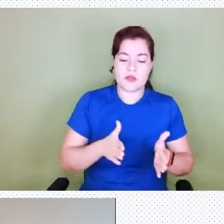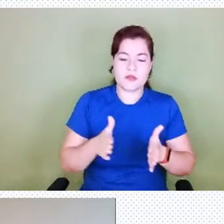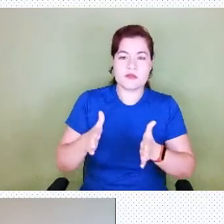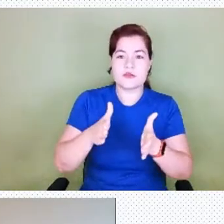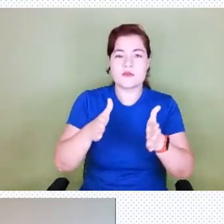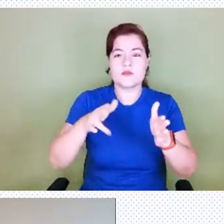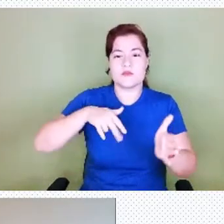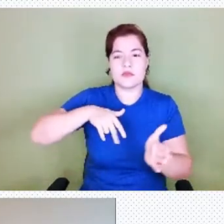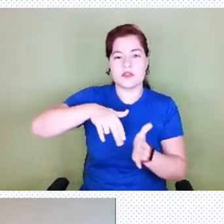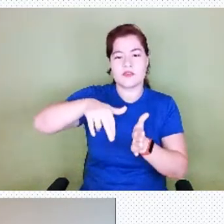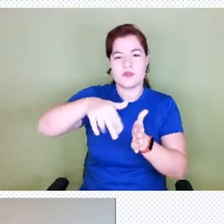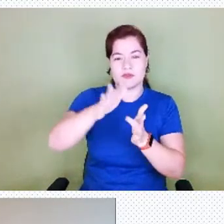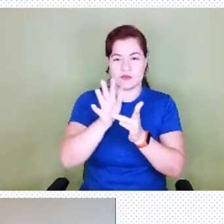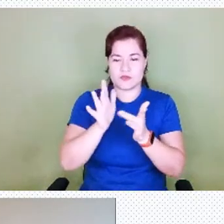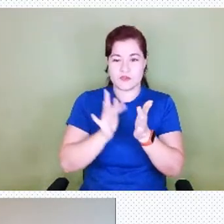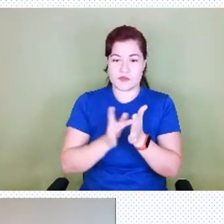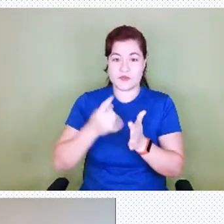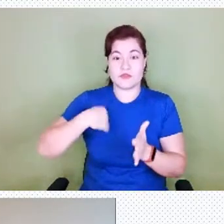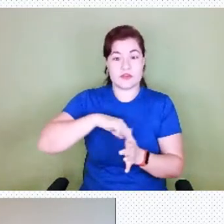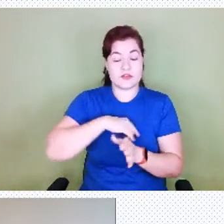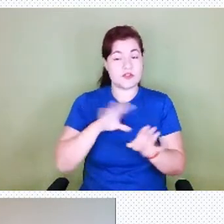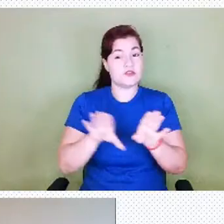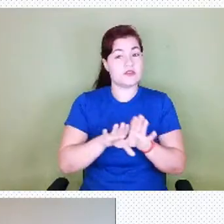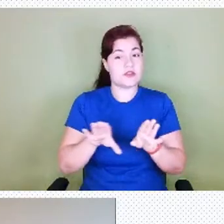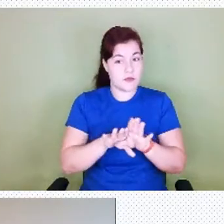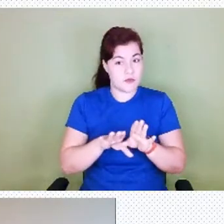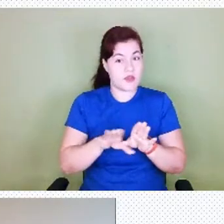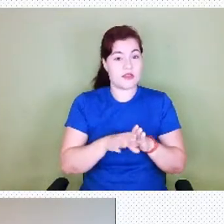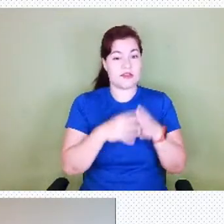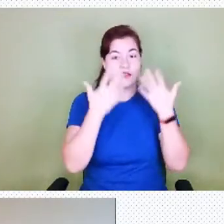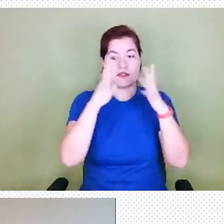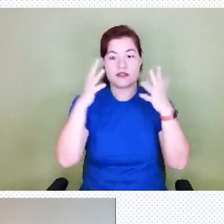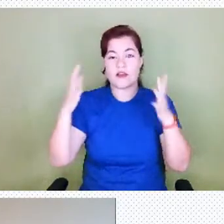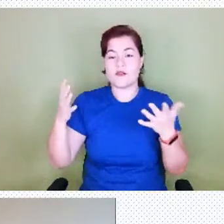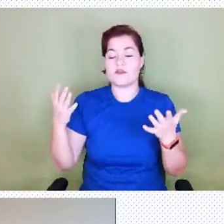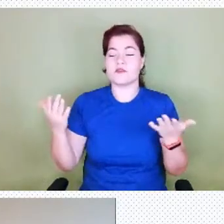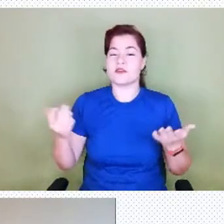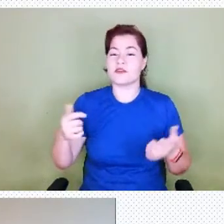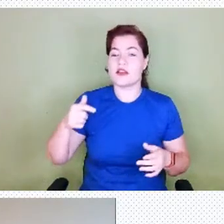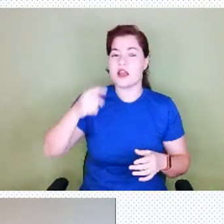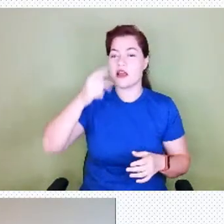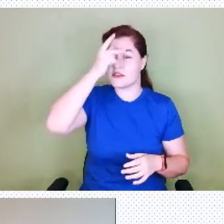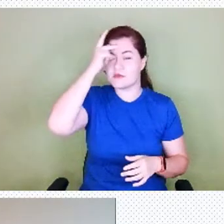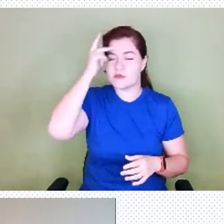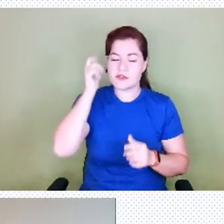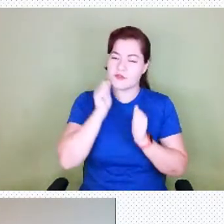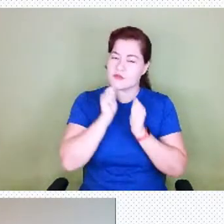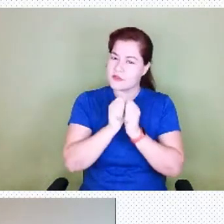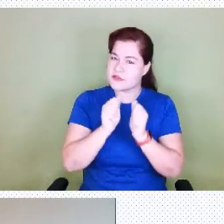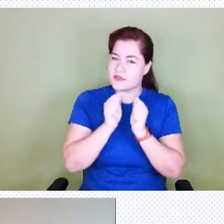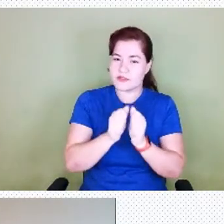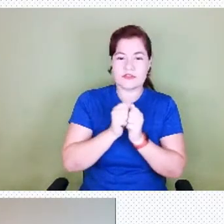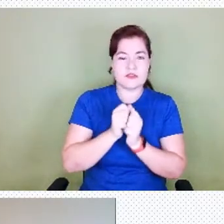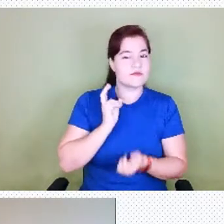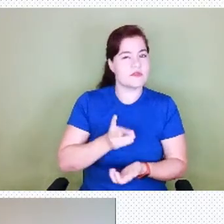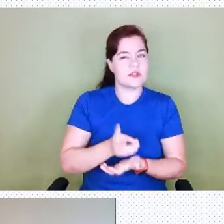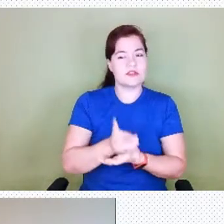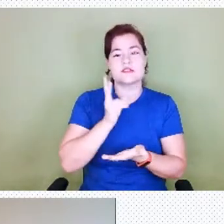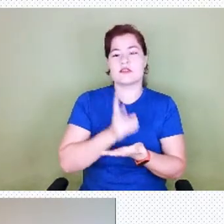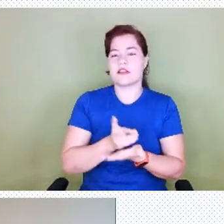Estamos aqui, né, saudando também os companheiros que estão sempre próximos a nós,